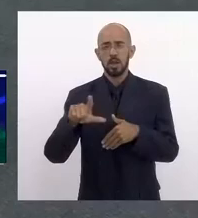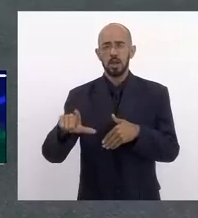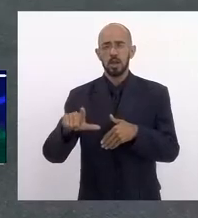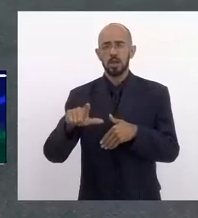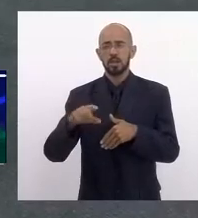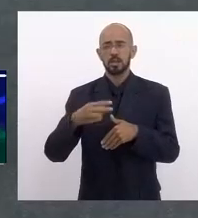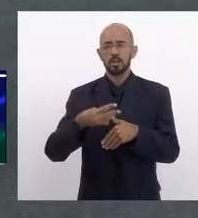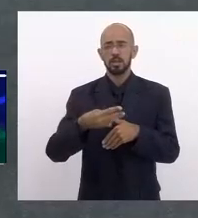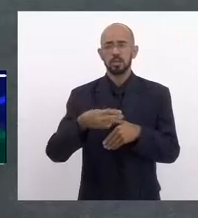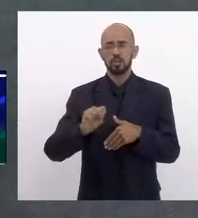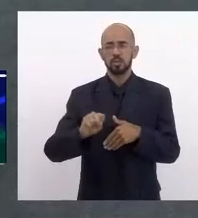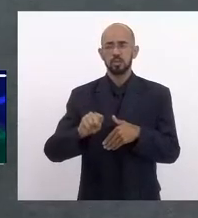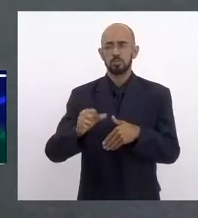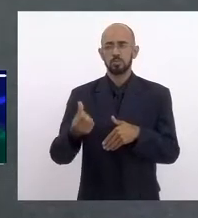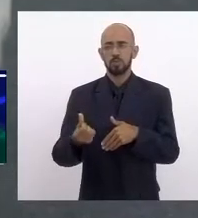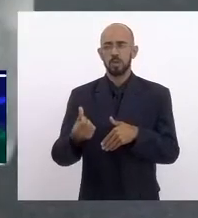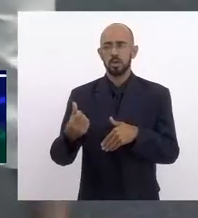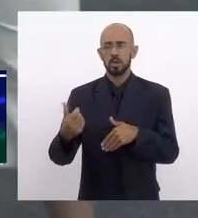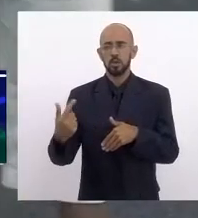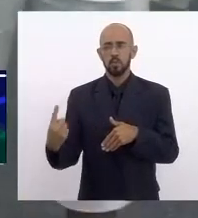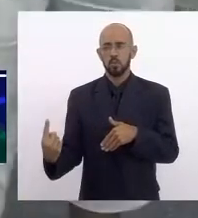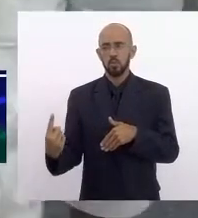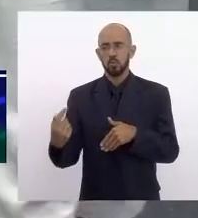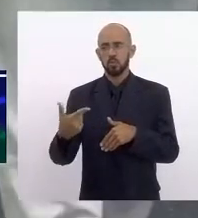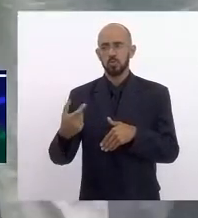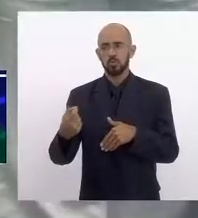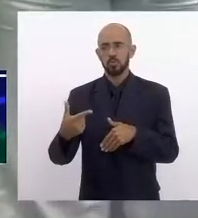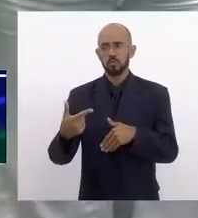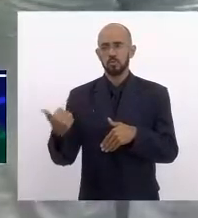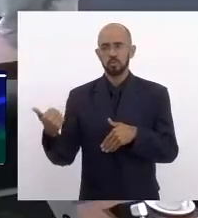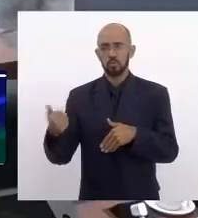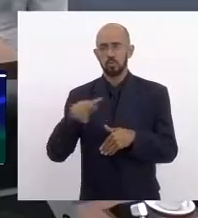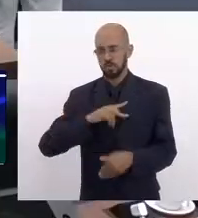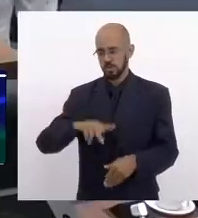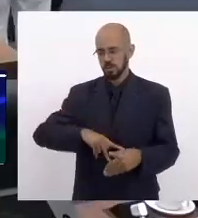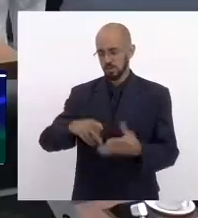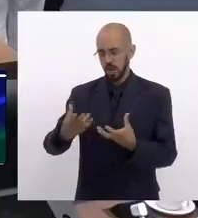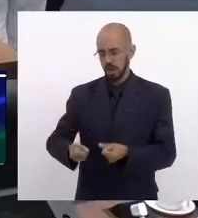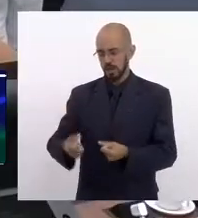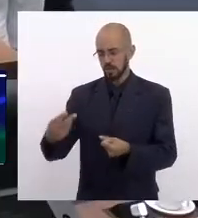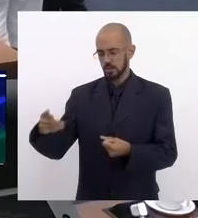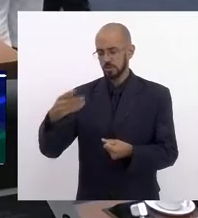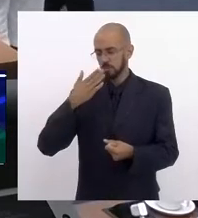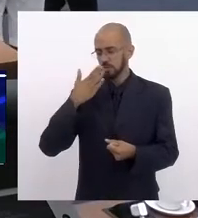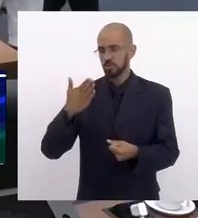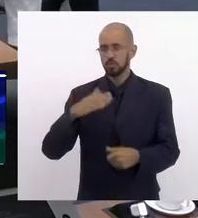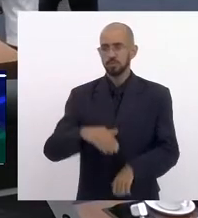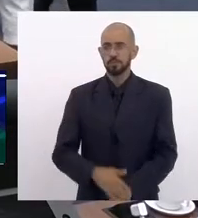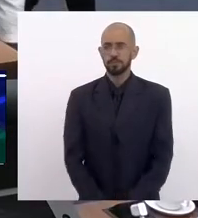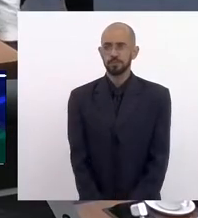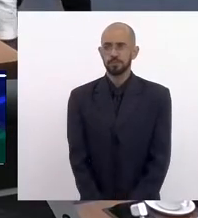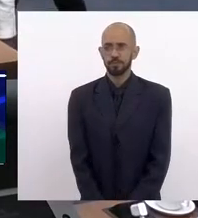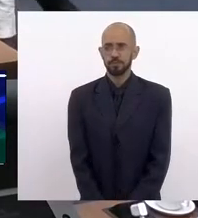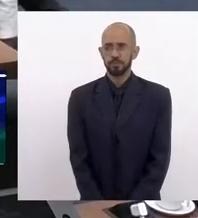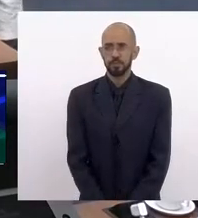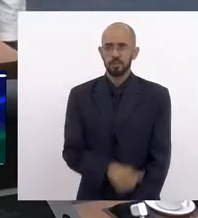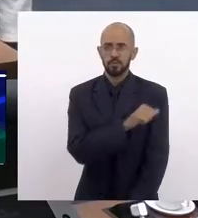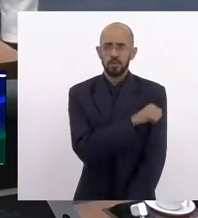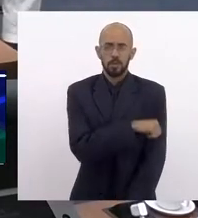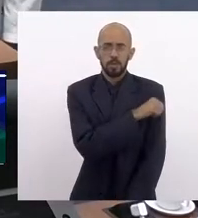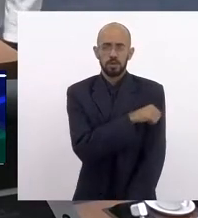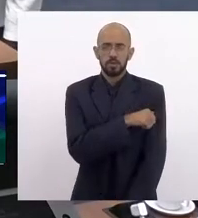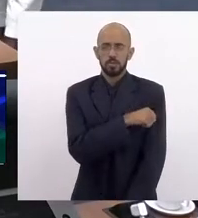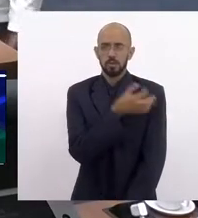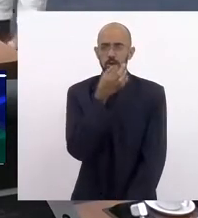3861/21. Tá bom? A presidência defere o pedido de Vossa Excelência. Muito obrigado. Deputada enfermeira Rejane, para